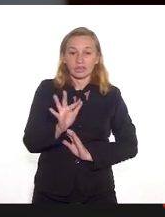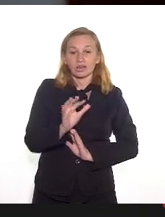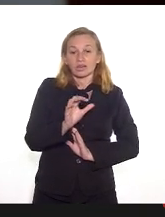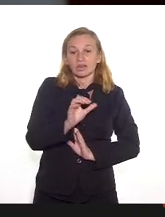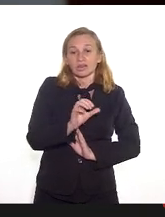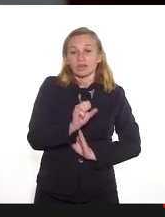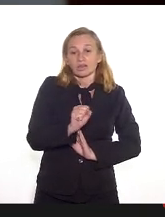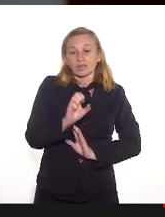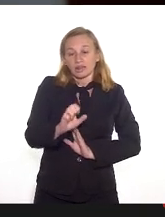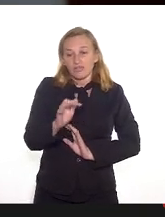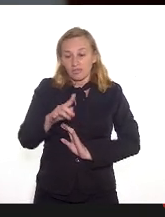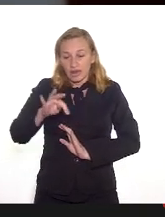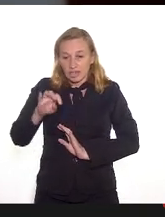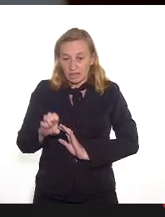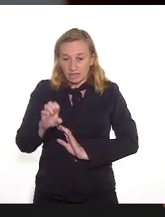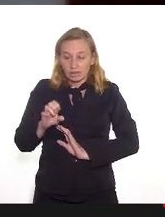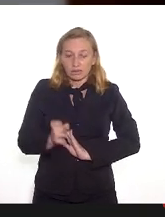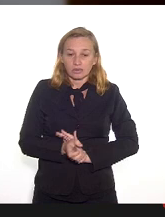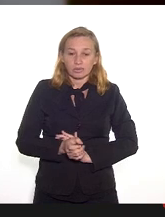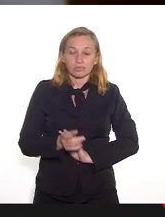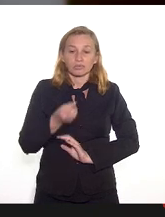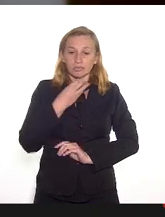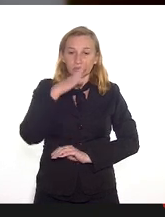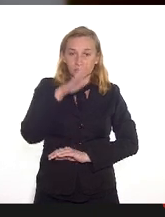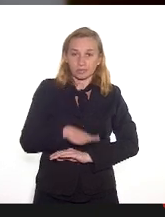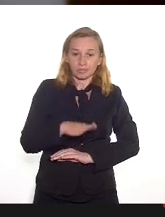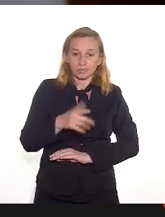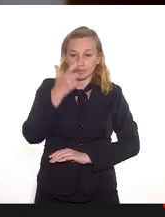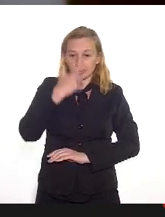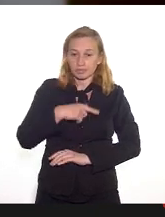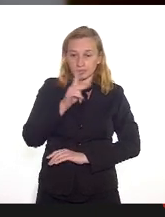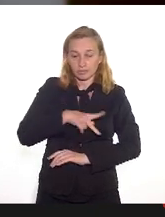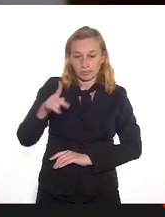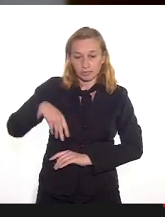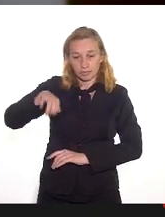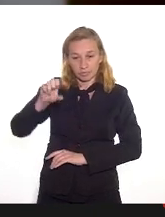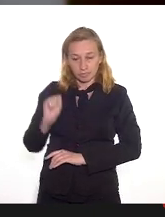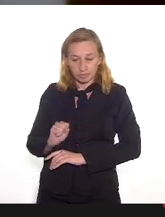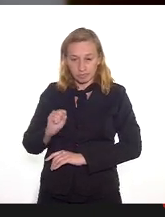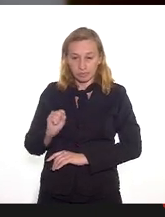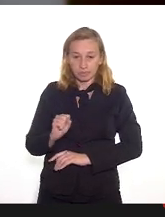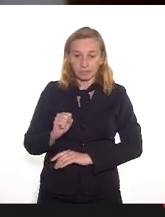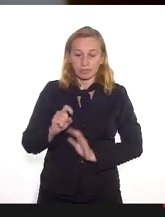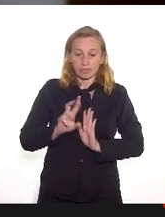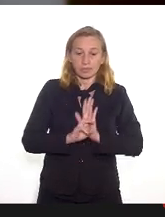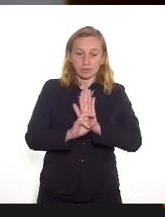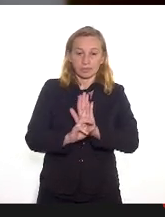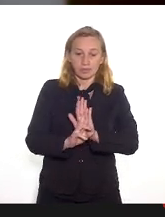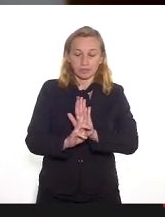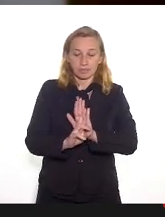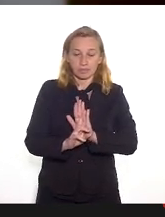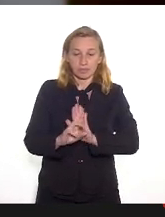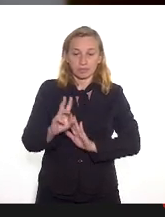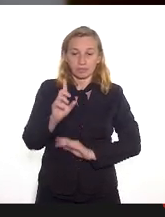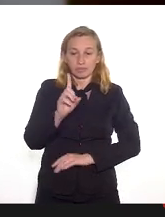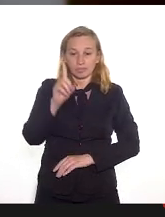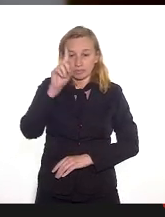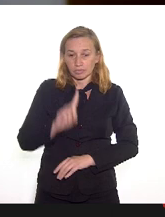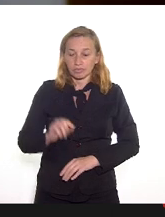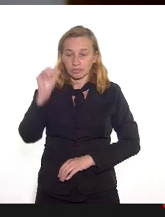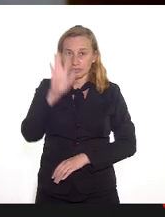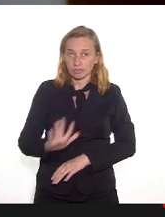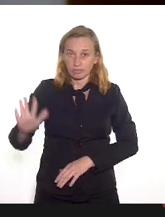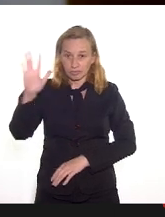Boa tarde, eu sou o professor Heitor Mendes, represento aqui o nosso diretor-geral, Maurício Saldanha Mota,